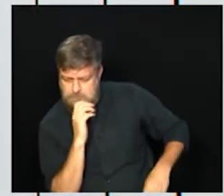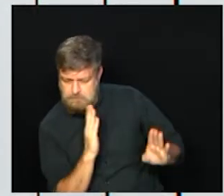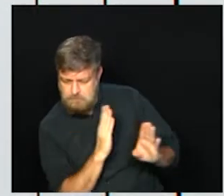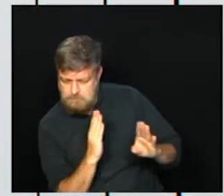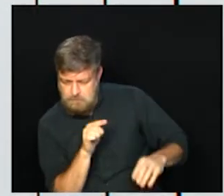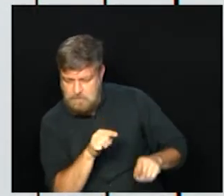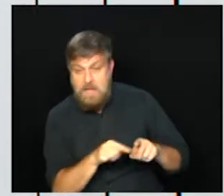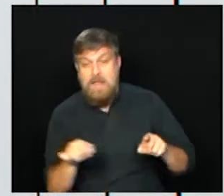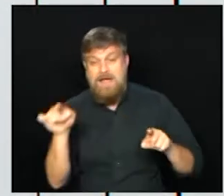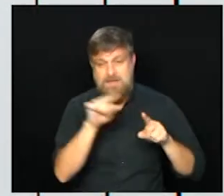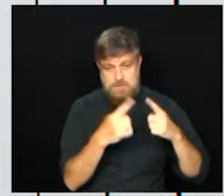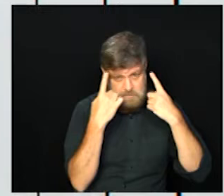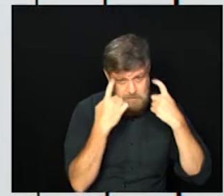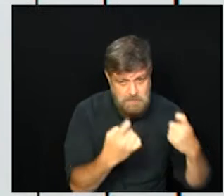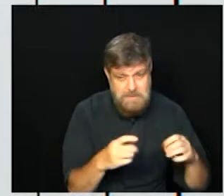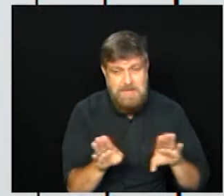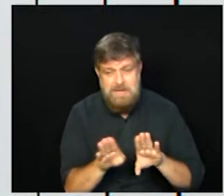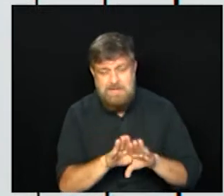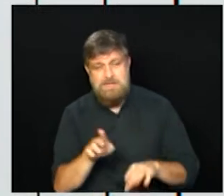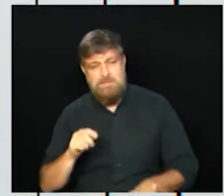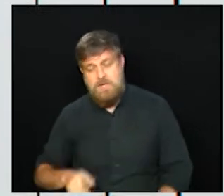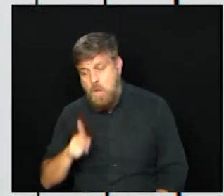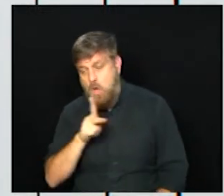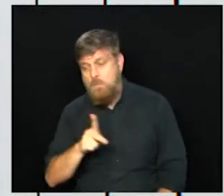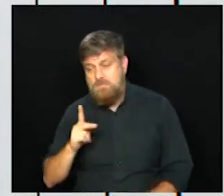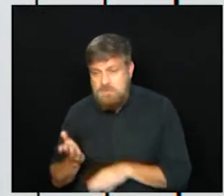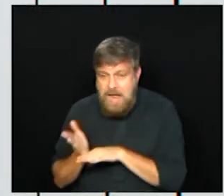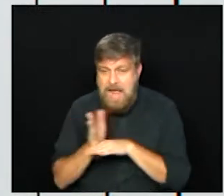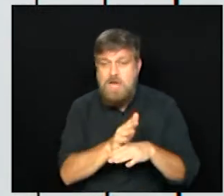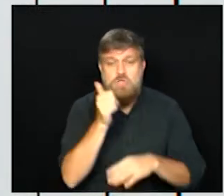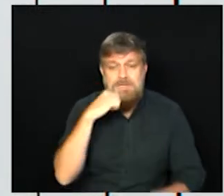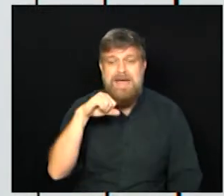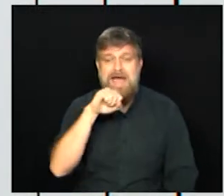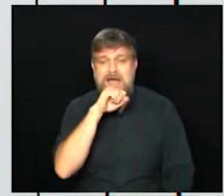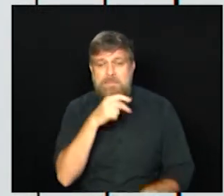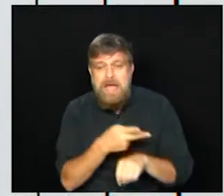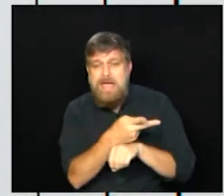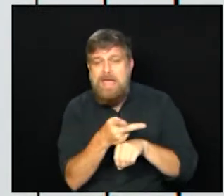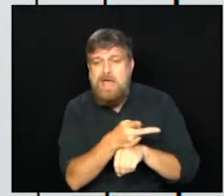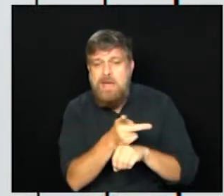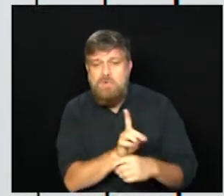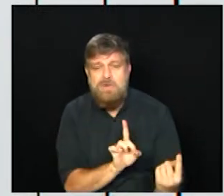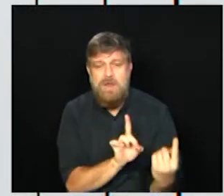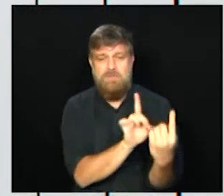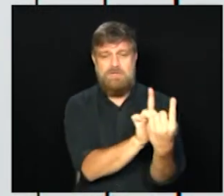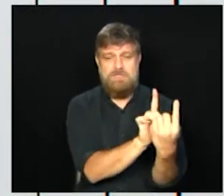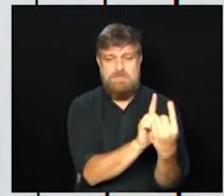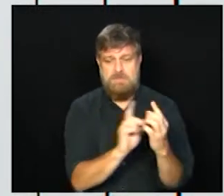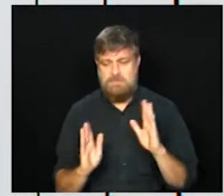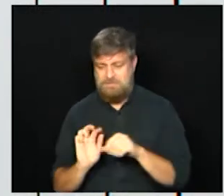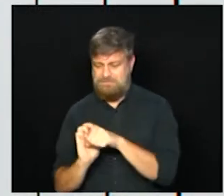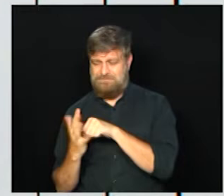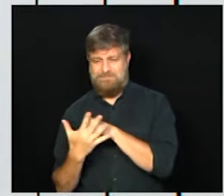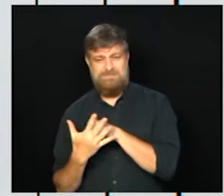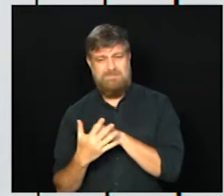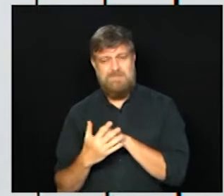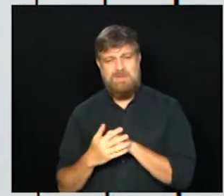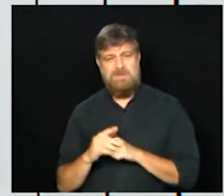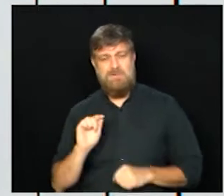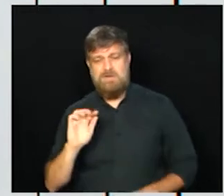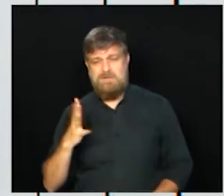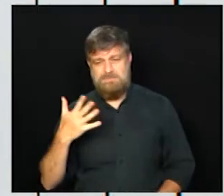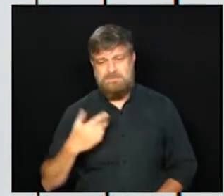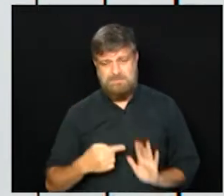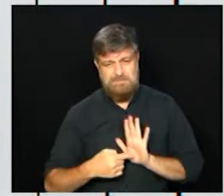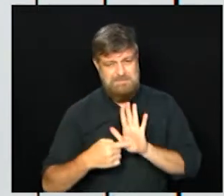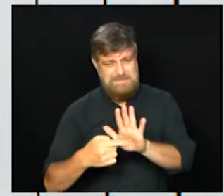de violência, e também ajudam essa mãe a buscar ajuda. A pandemia, ela veio muito para escancarar